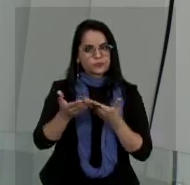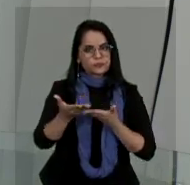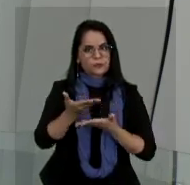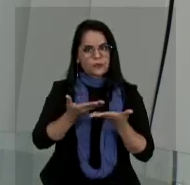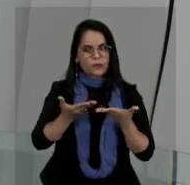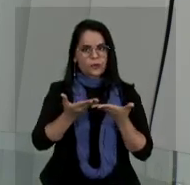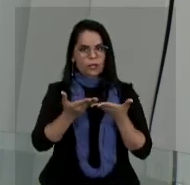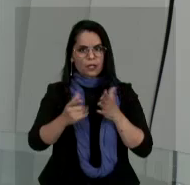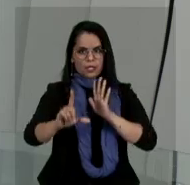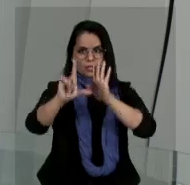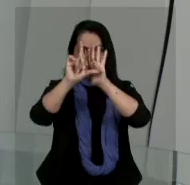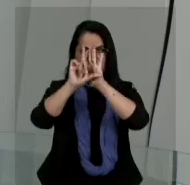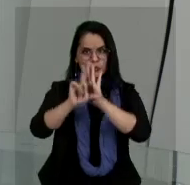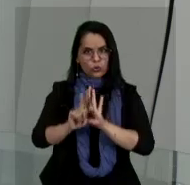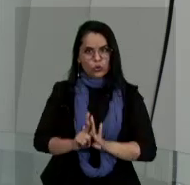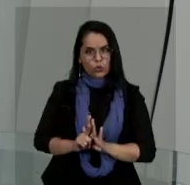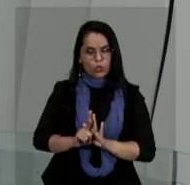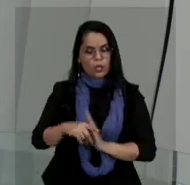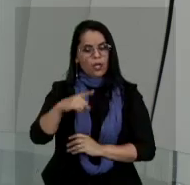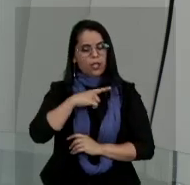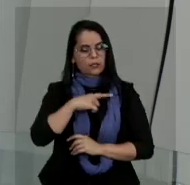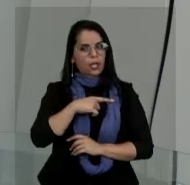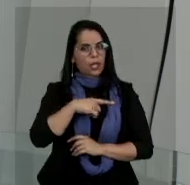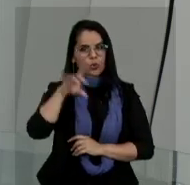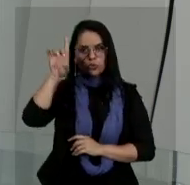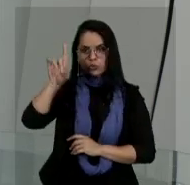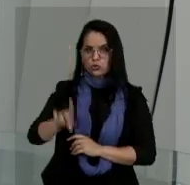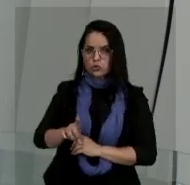dessas legislações, ele vai ter o pleno